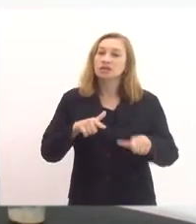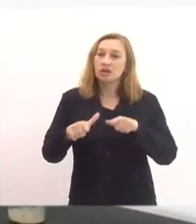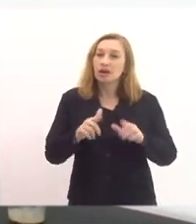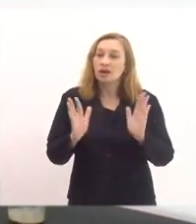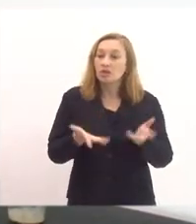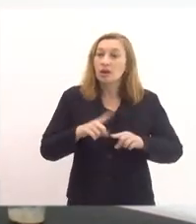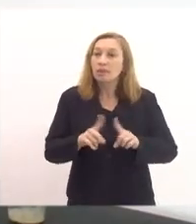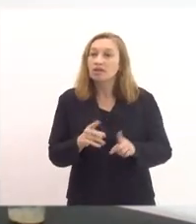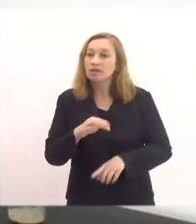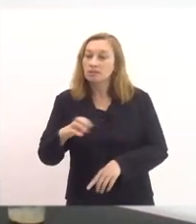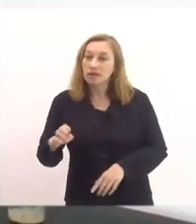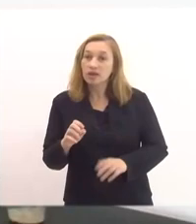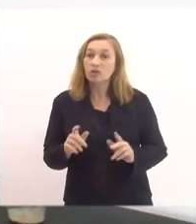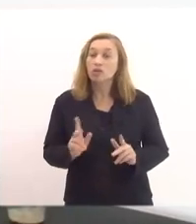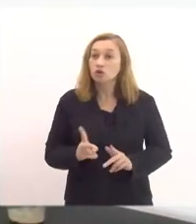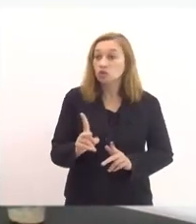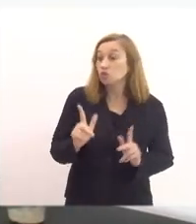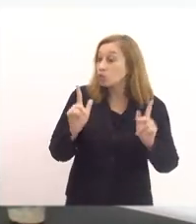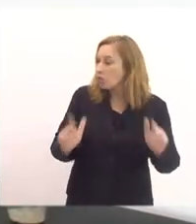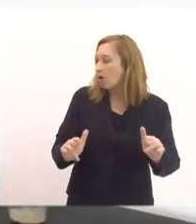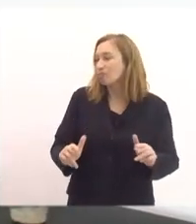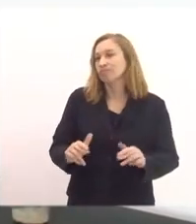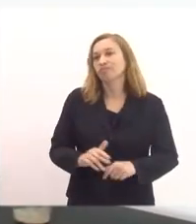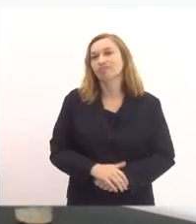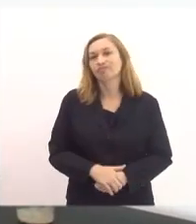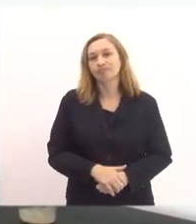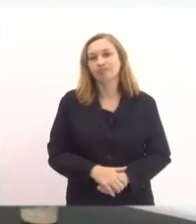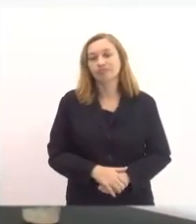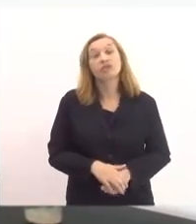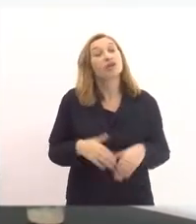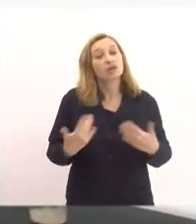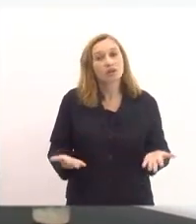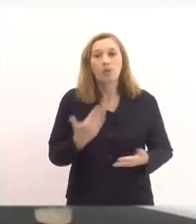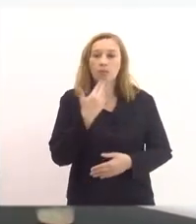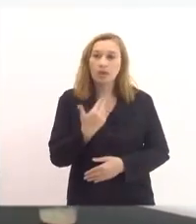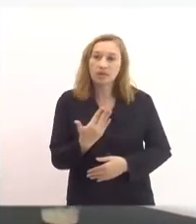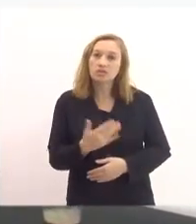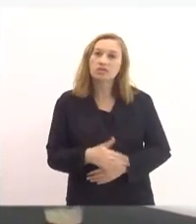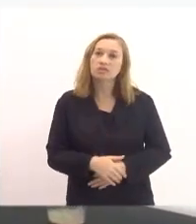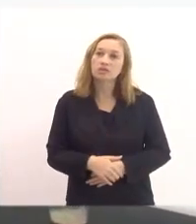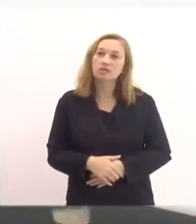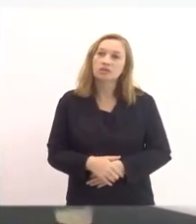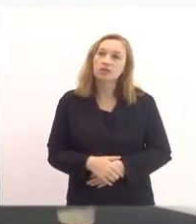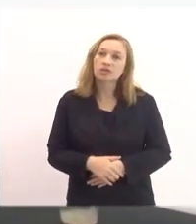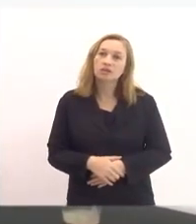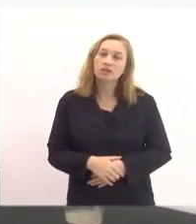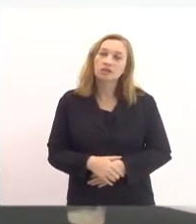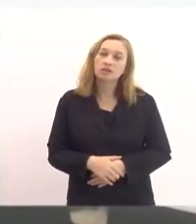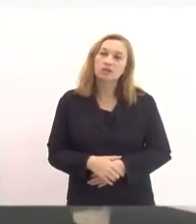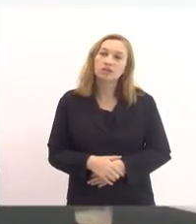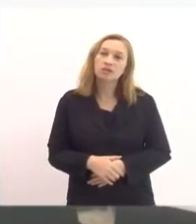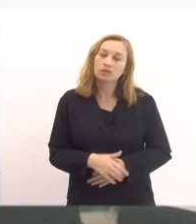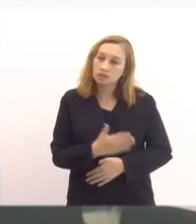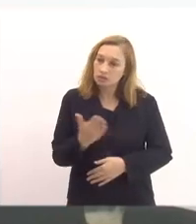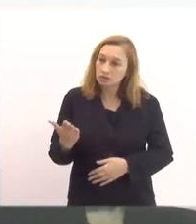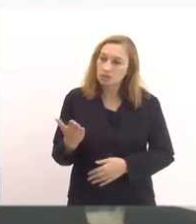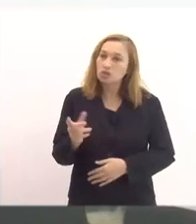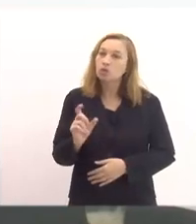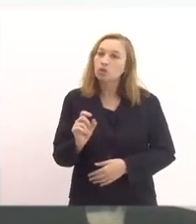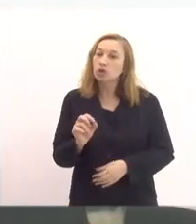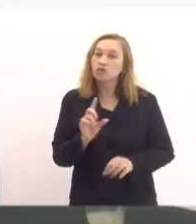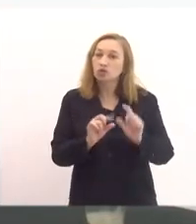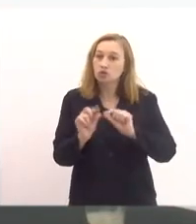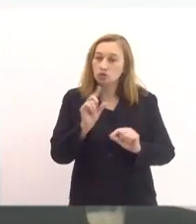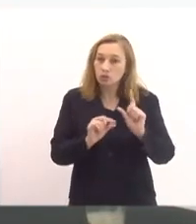CBMS continua o mesmo, o Estado continua o mesmo. Né? Então, peço encarecidamente, né, um parecer do senhor, o que foi